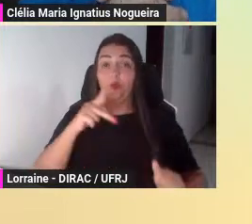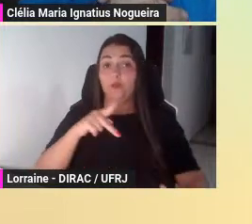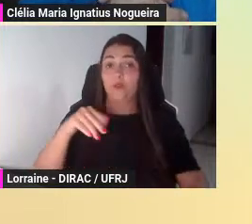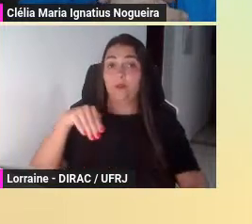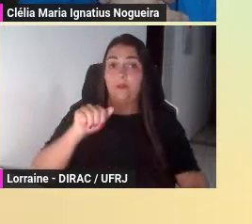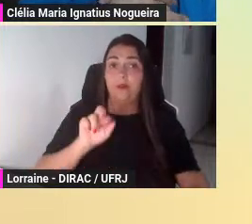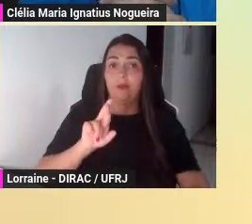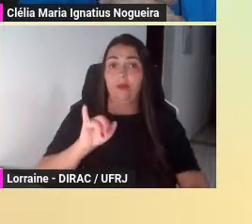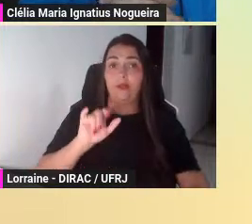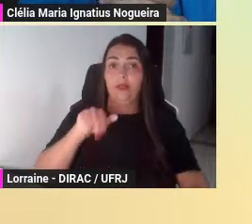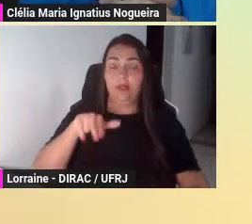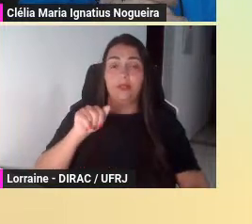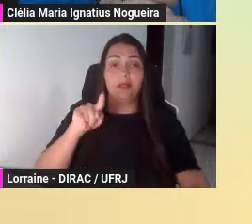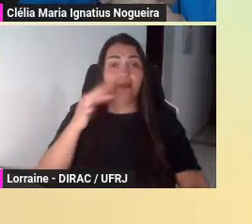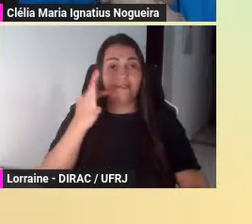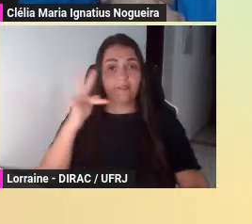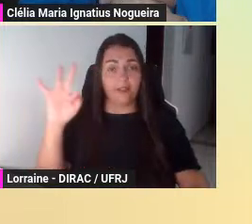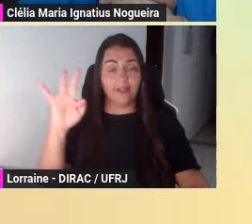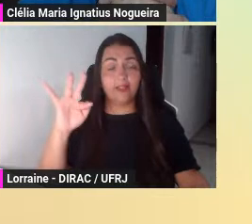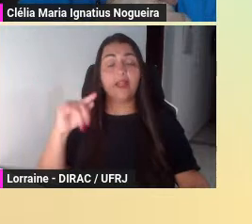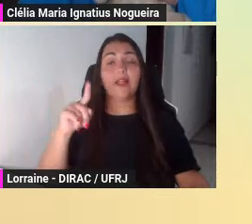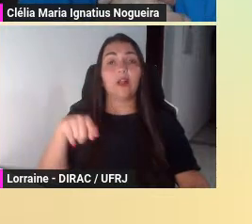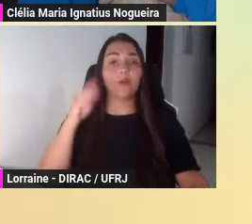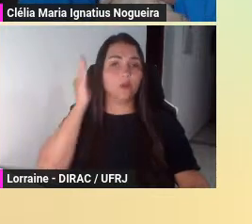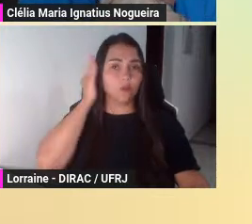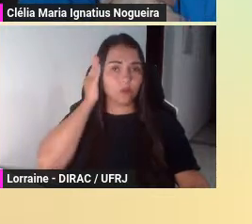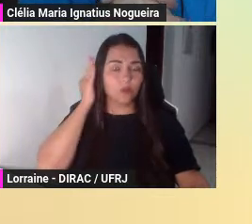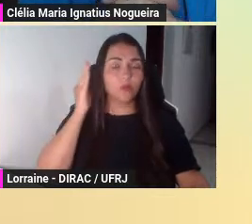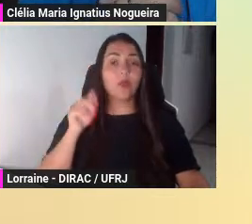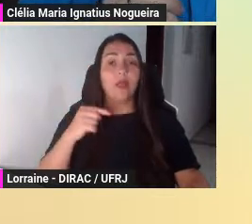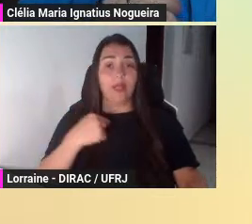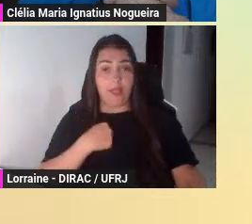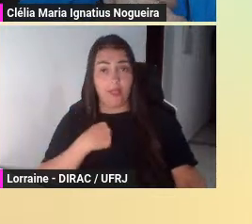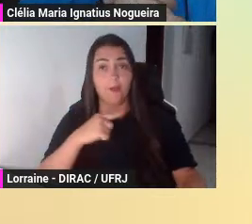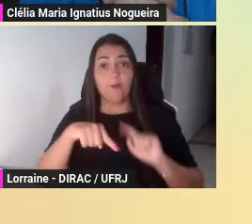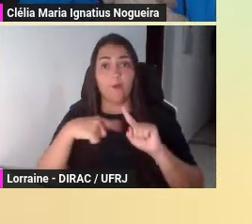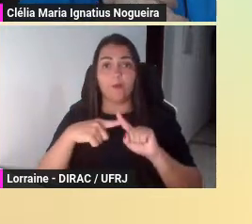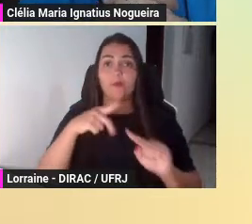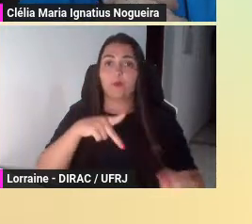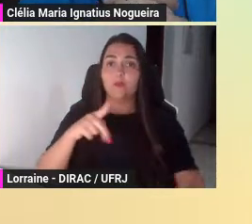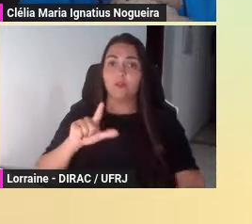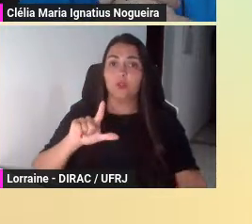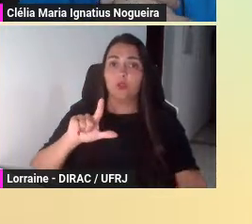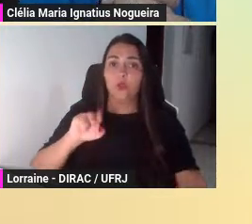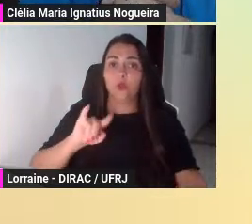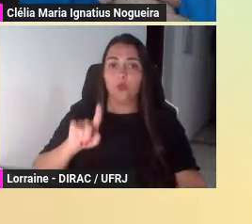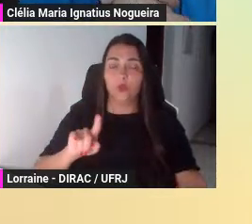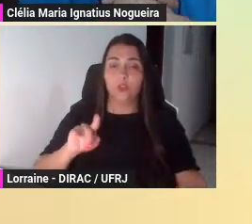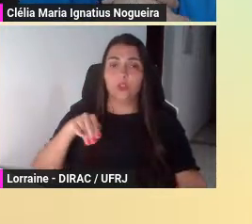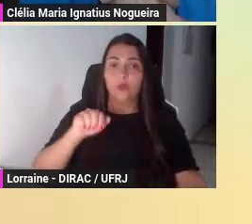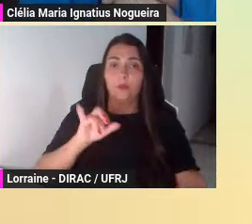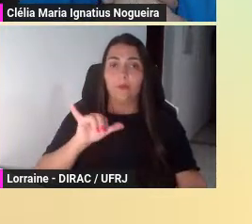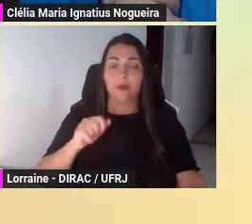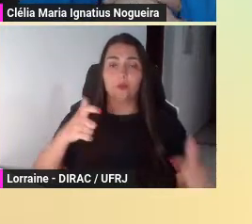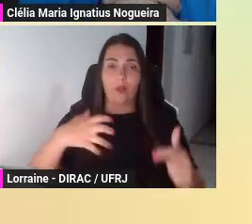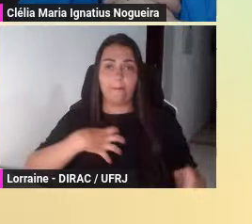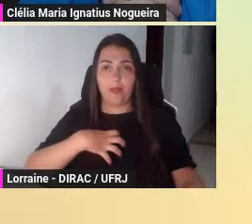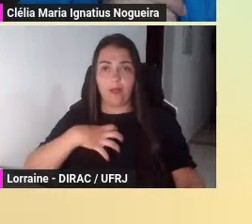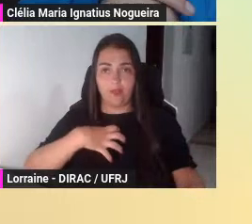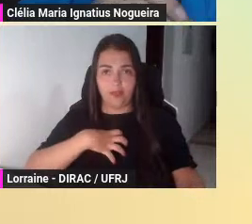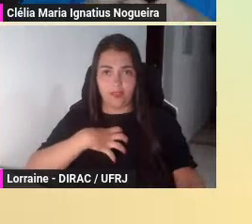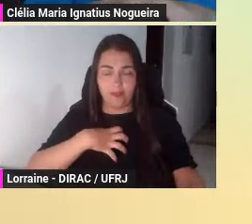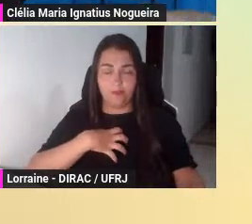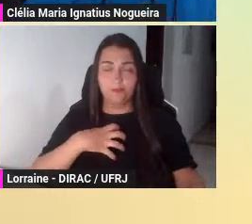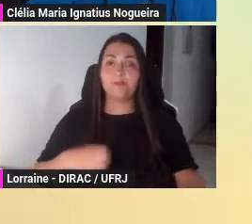da Federal de Mato Grosso do Sul, e eu, e o professor Luiz Márcio Farias, da Bahia. Esse grupo é um grupo que